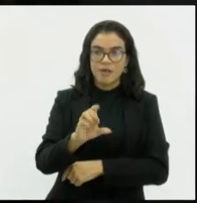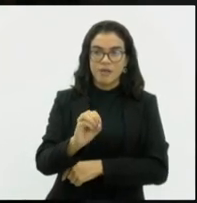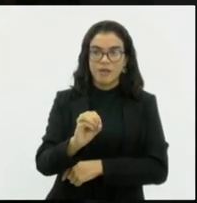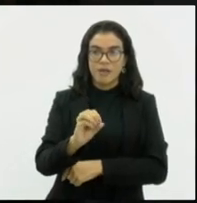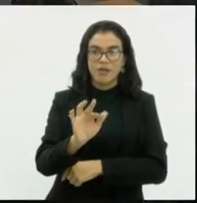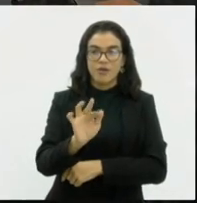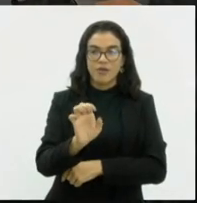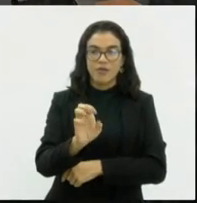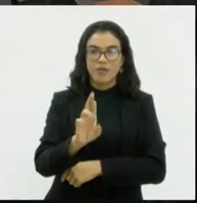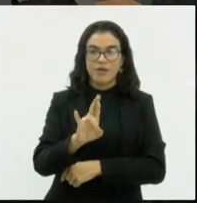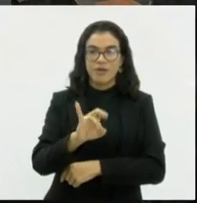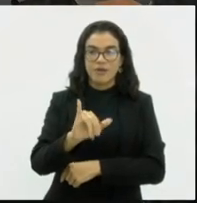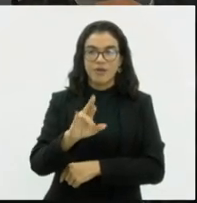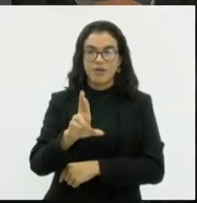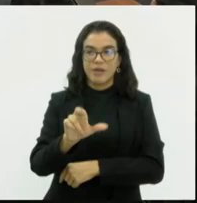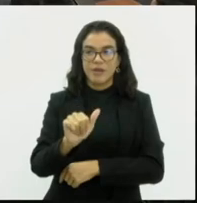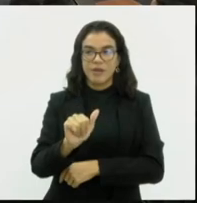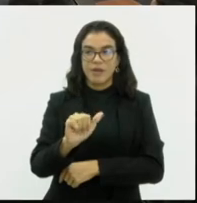obrigado.